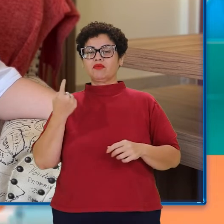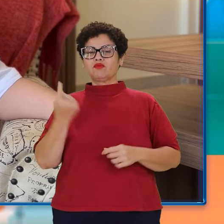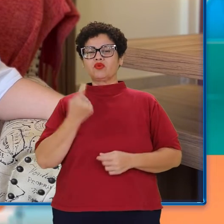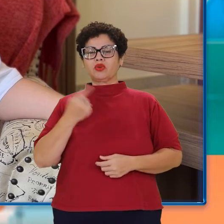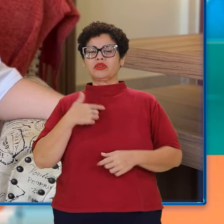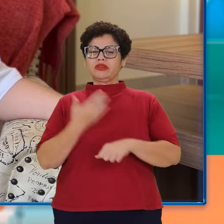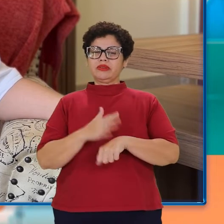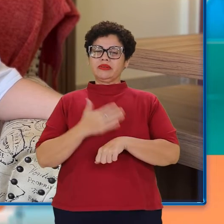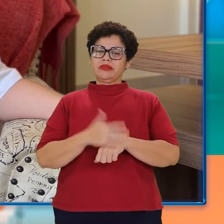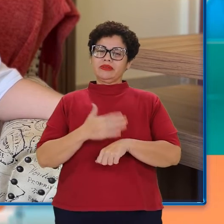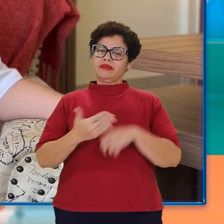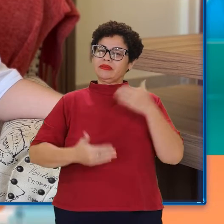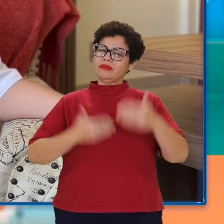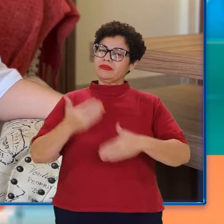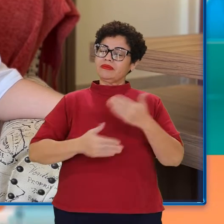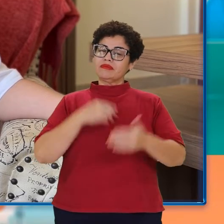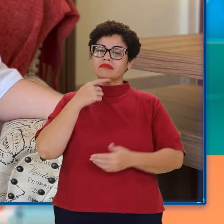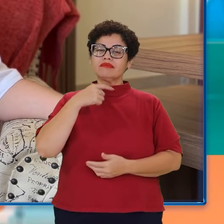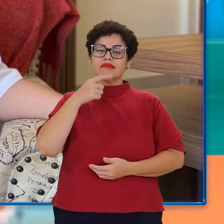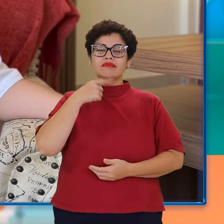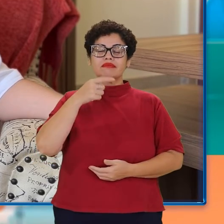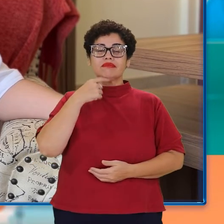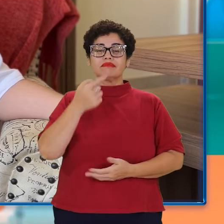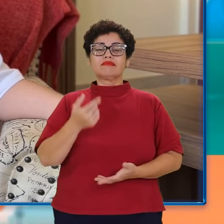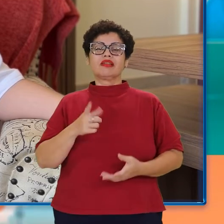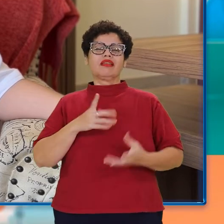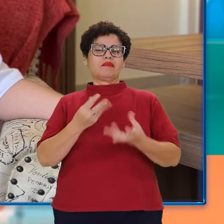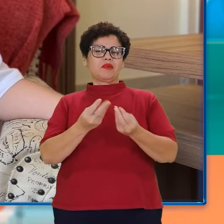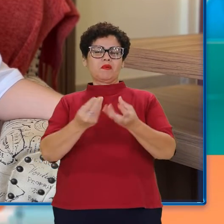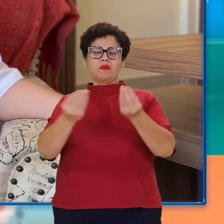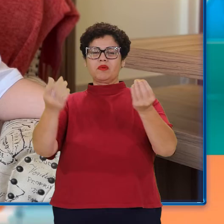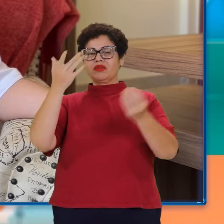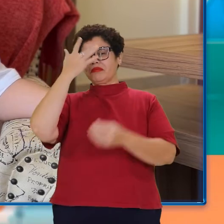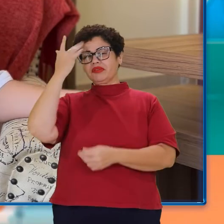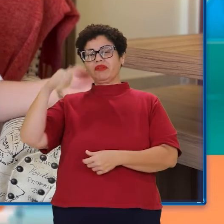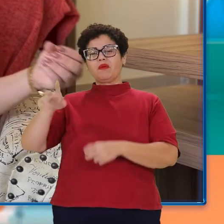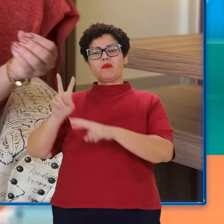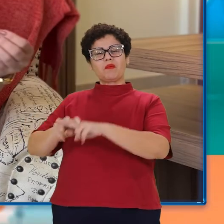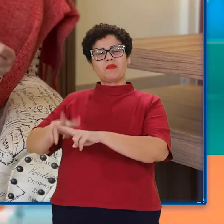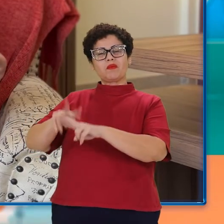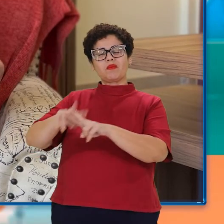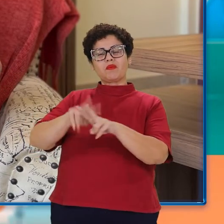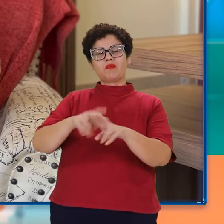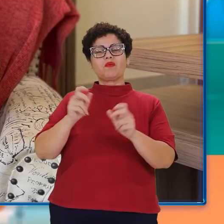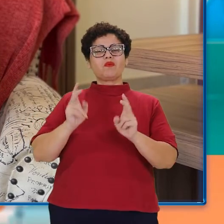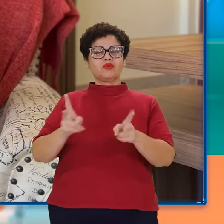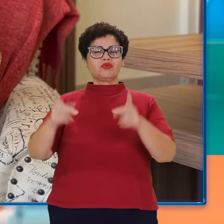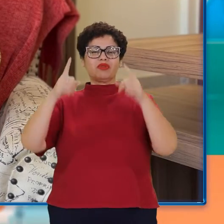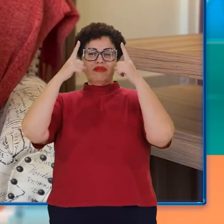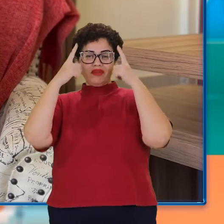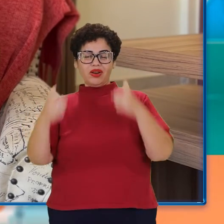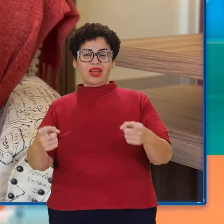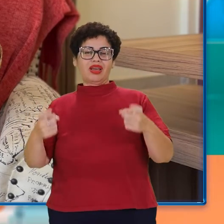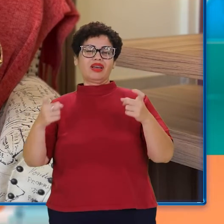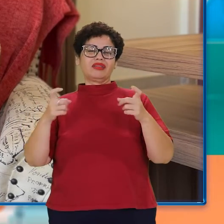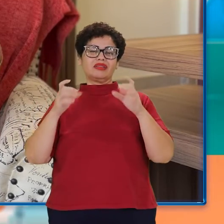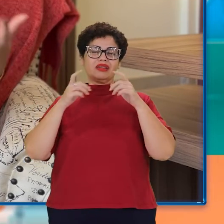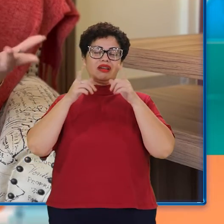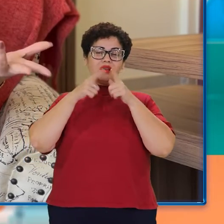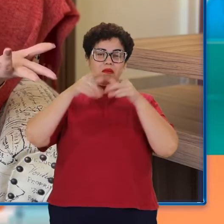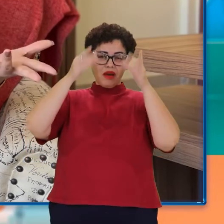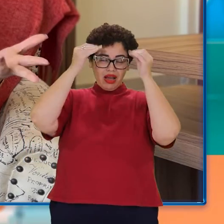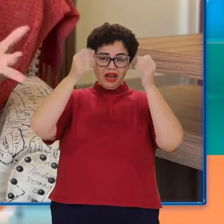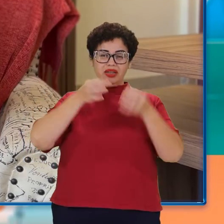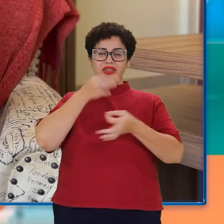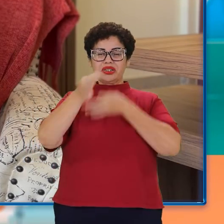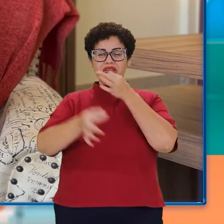a gente está nadando sozinho, né, contra uma maré, porque de fato ainda tem muitas pessoas que estão lá presas naquela linguagem, né, nessa linguagem